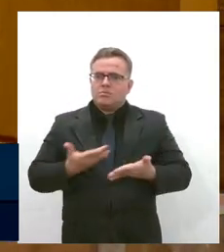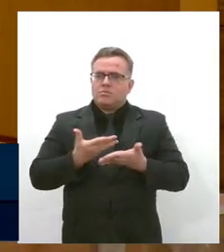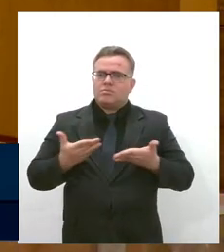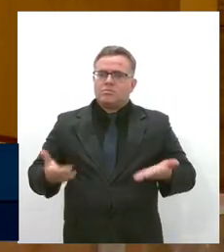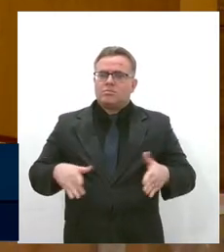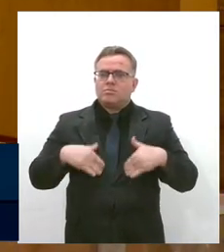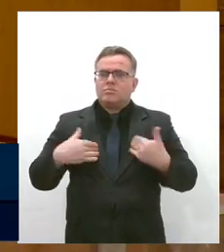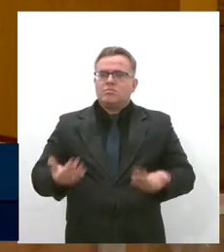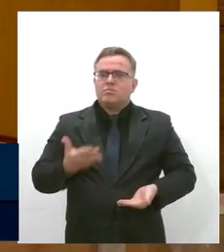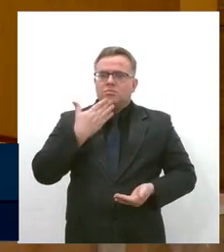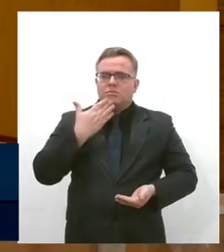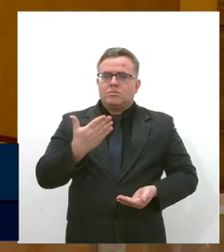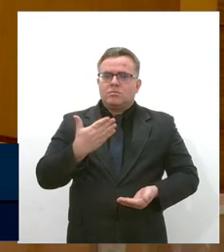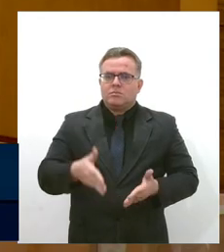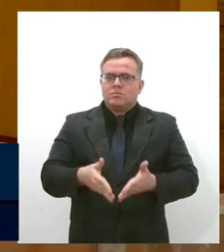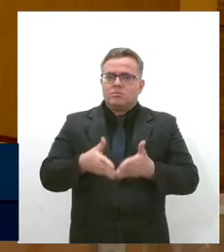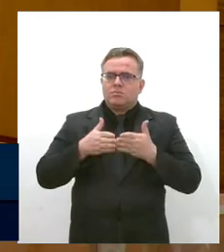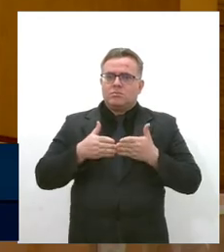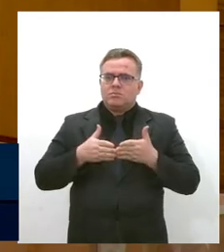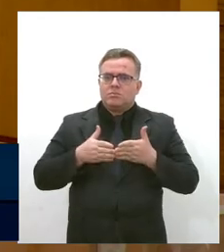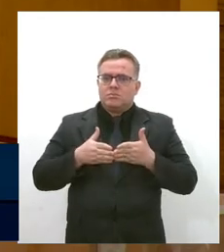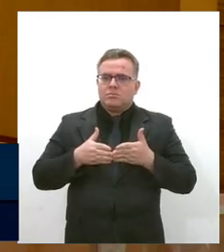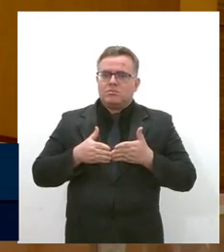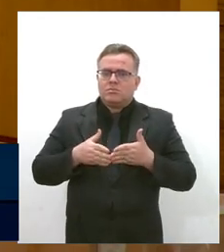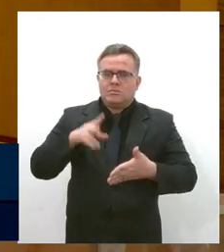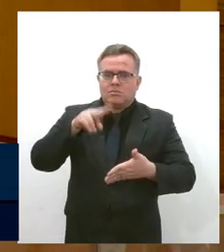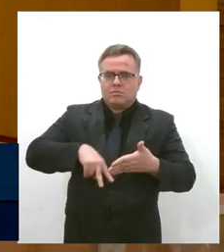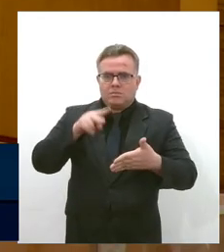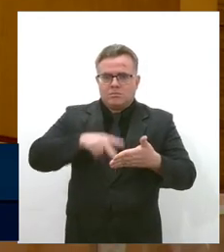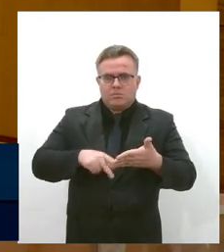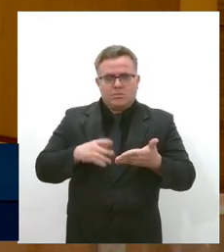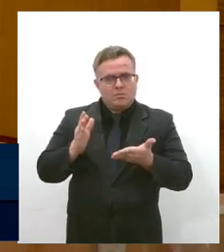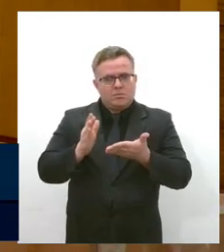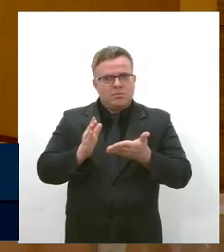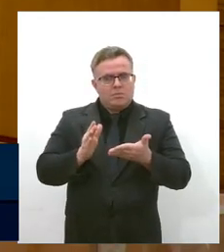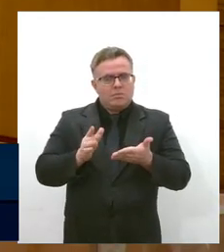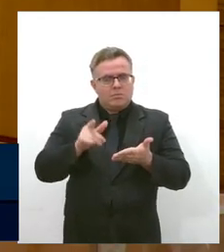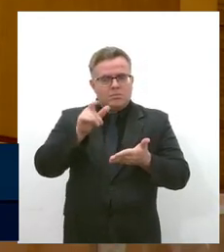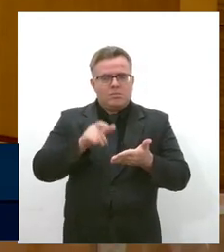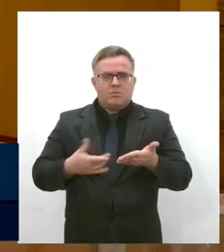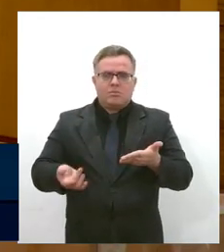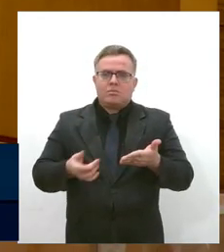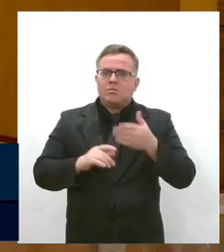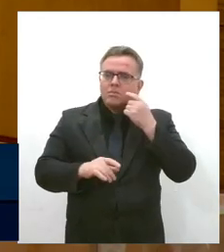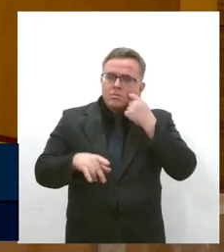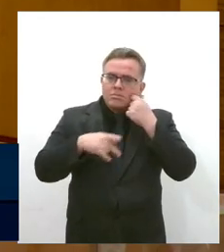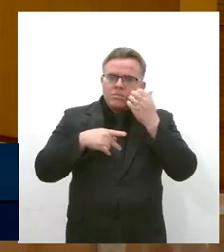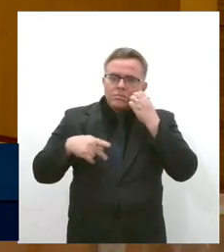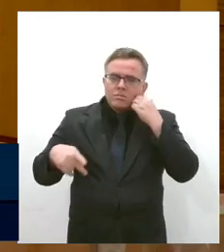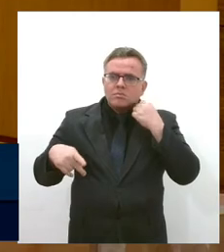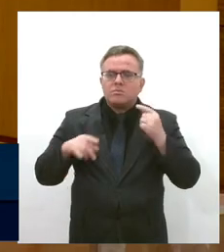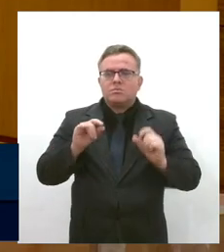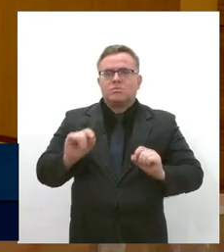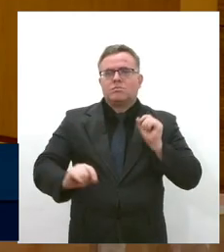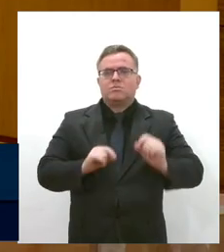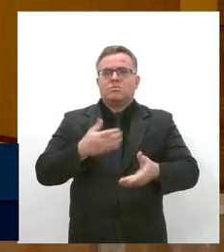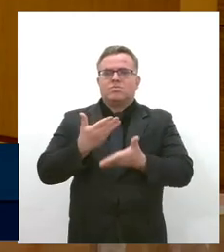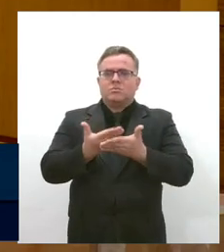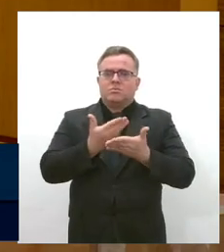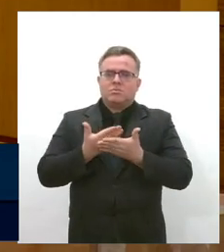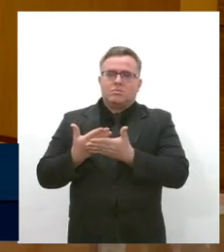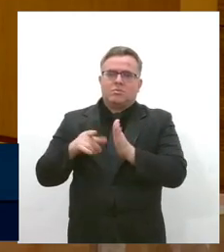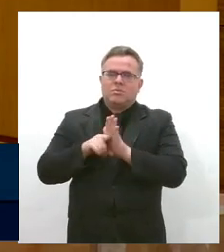avenas, porque eu vou ler, porque é um termo um pouco mais técnico. Senhor presidente, entre vários estudos e propostas para a